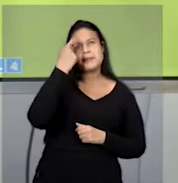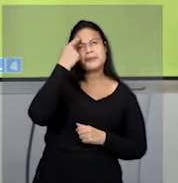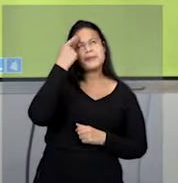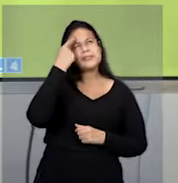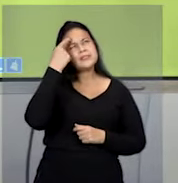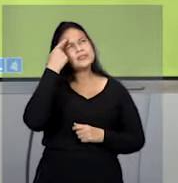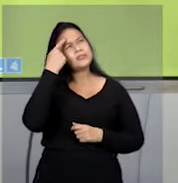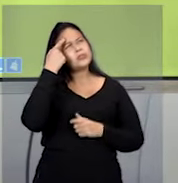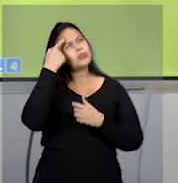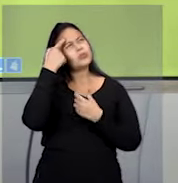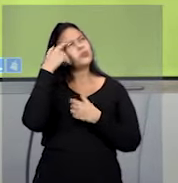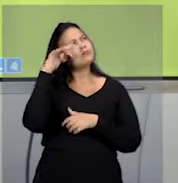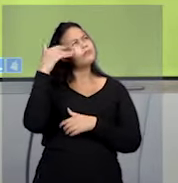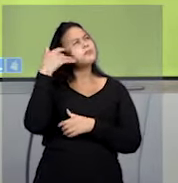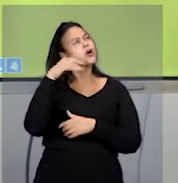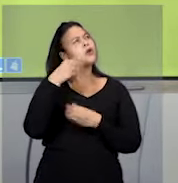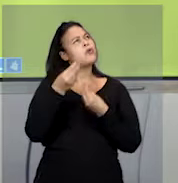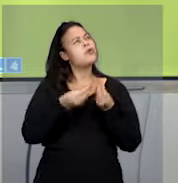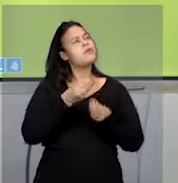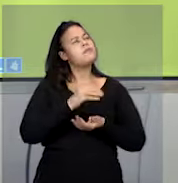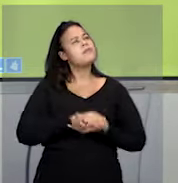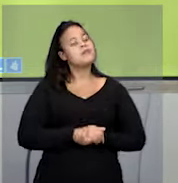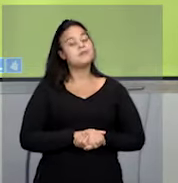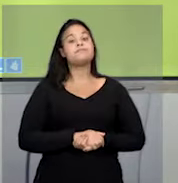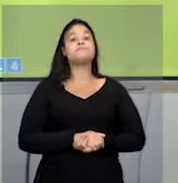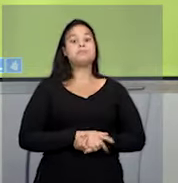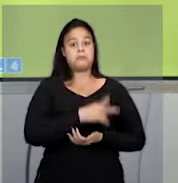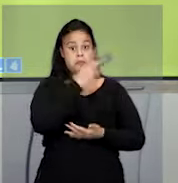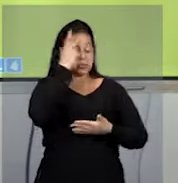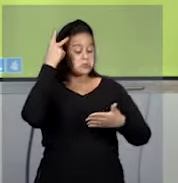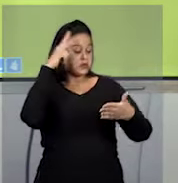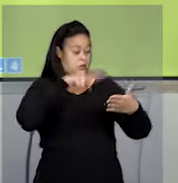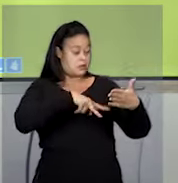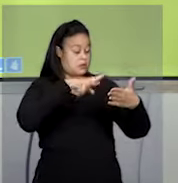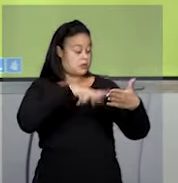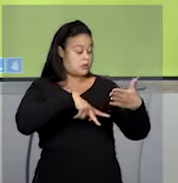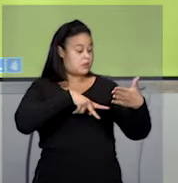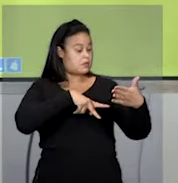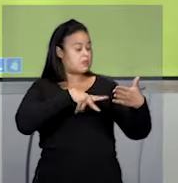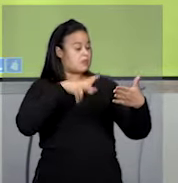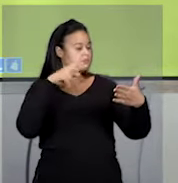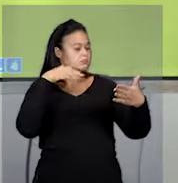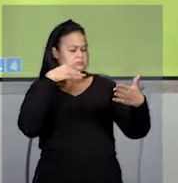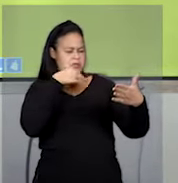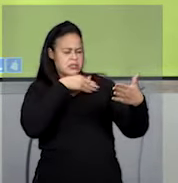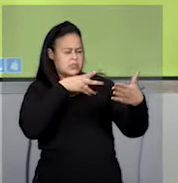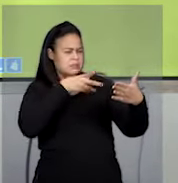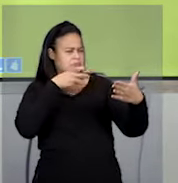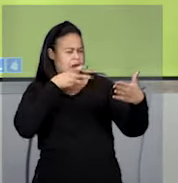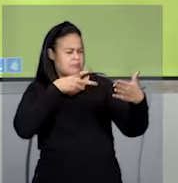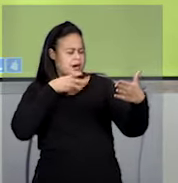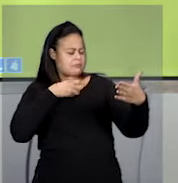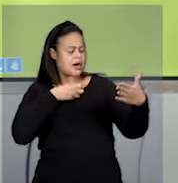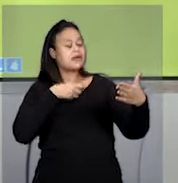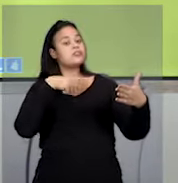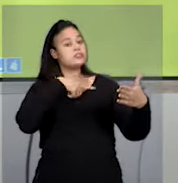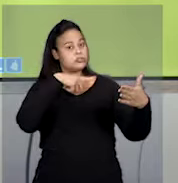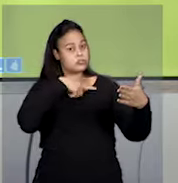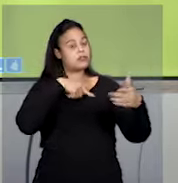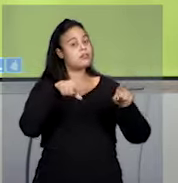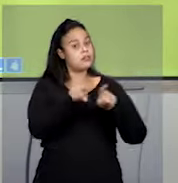cabeça. Aquilo na cabeça o leitor também deve ter visto, ouvido e lido no texto dela numa passagem do